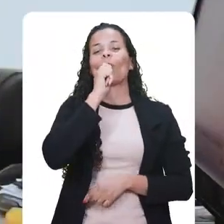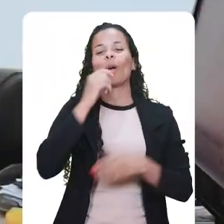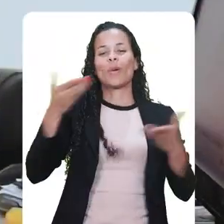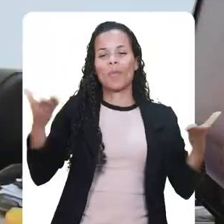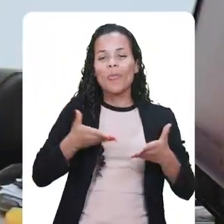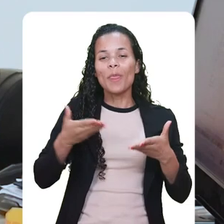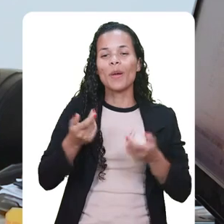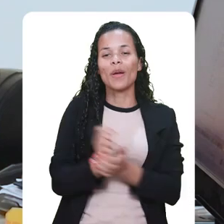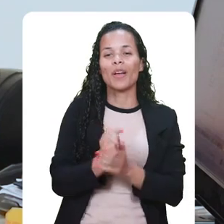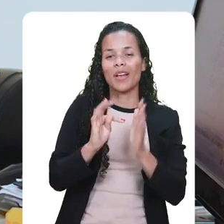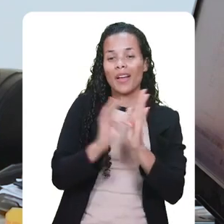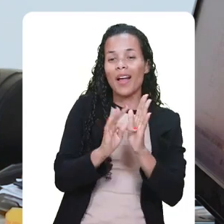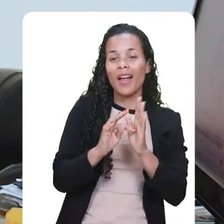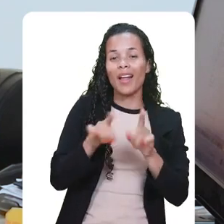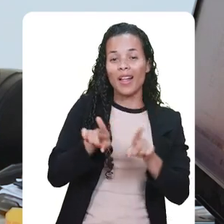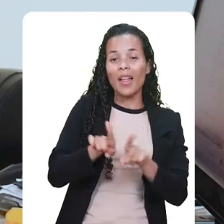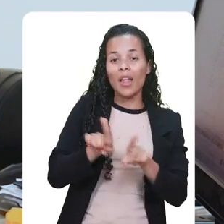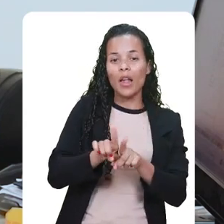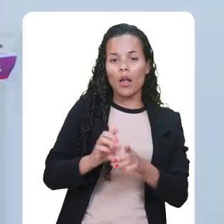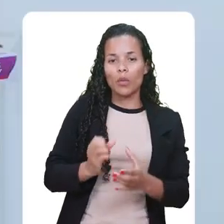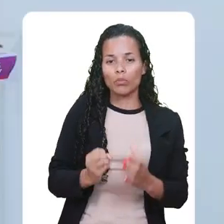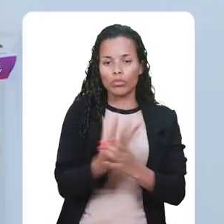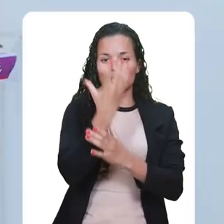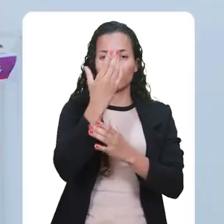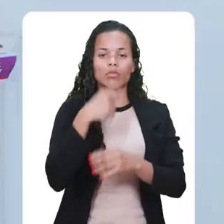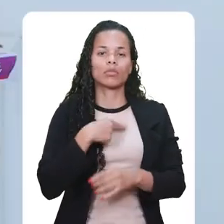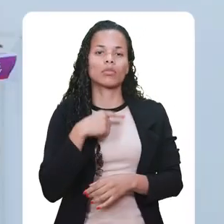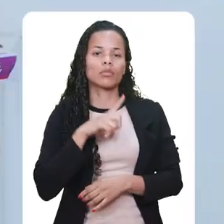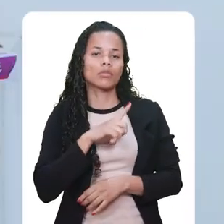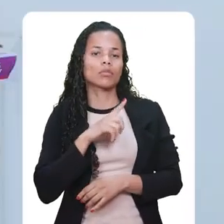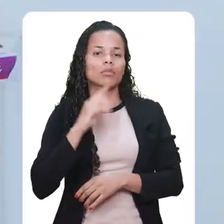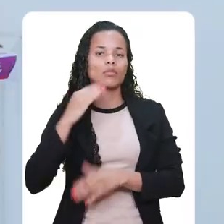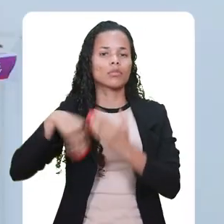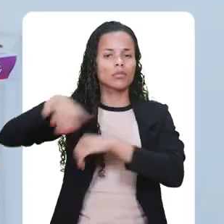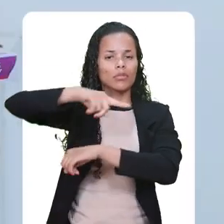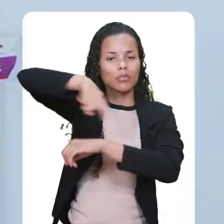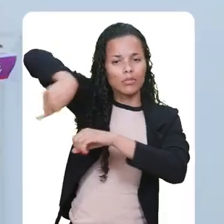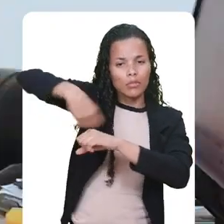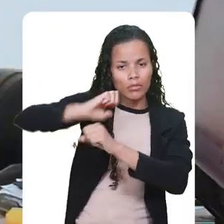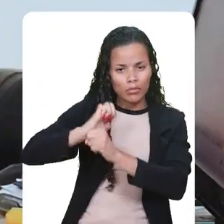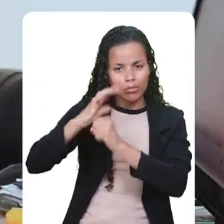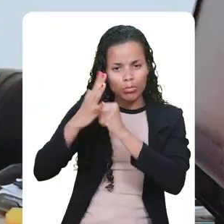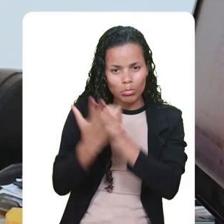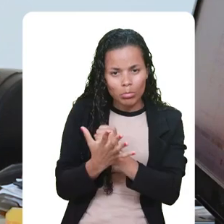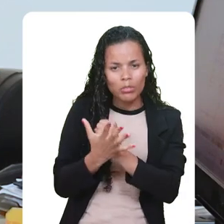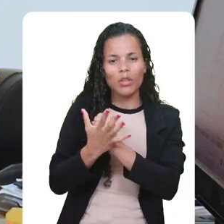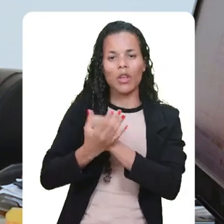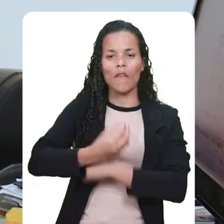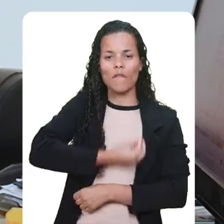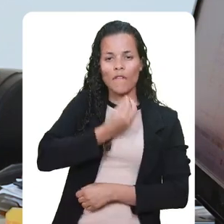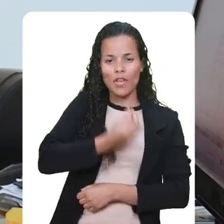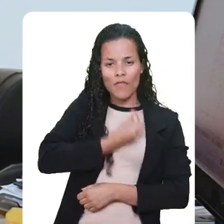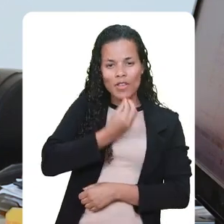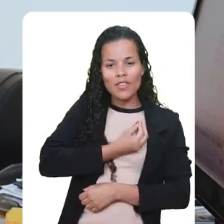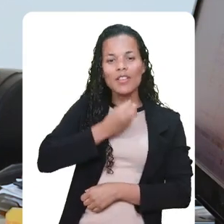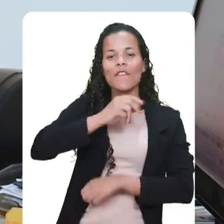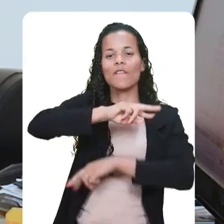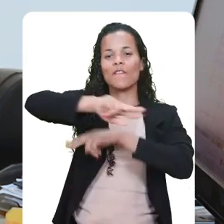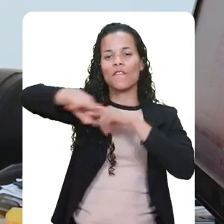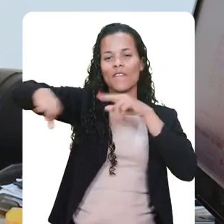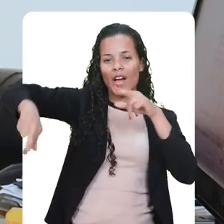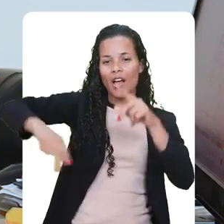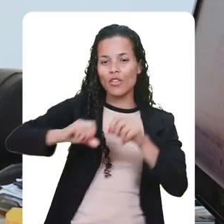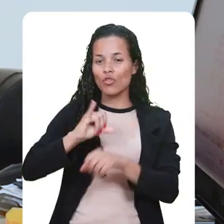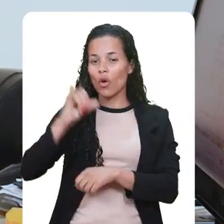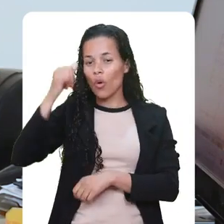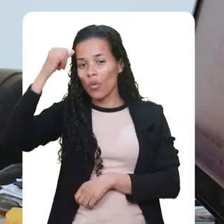Timbaúba, recentemente, ele tem ressurgido. Teve aquele período de pandemia que a gente vivenciou e que muitos dessas agremiações, não só os